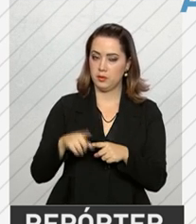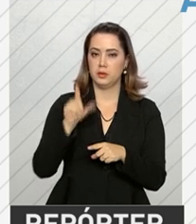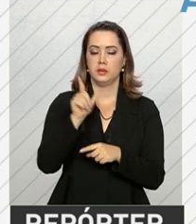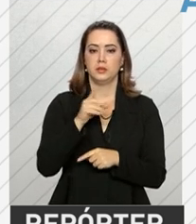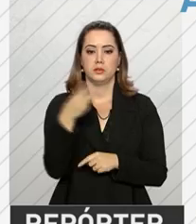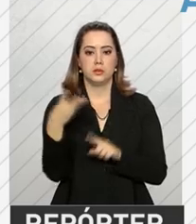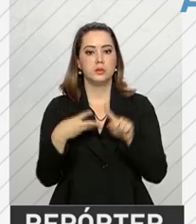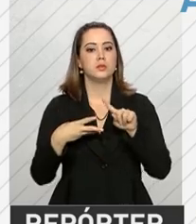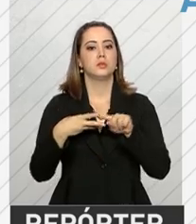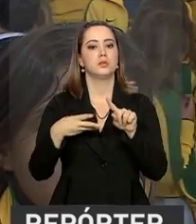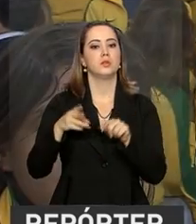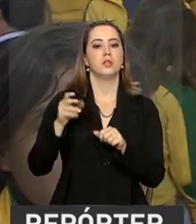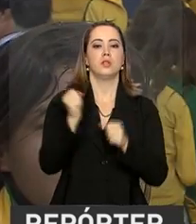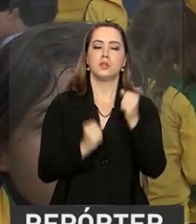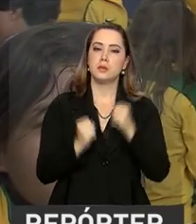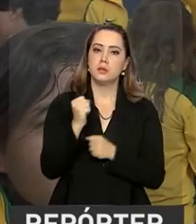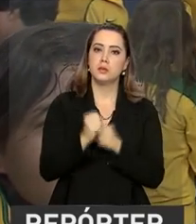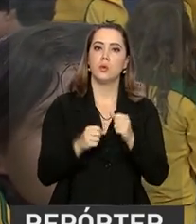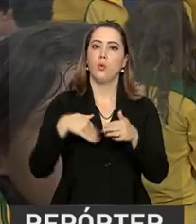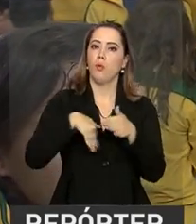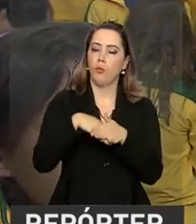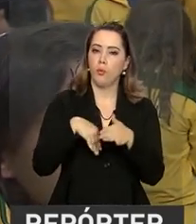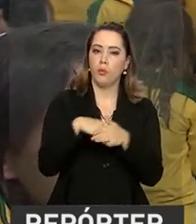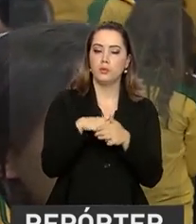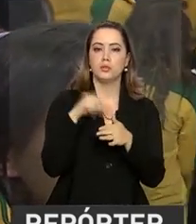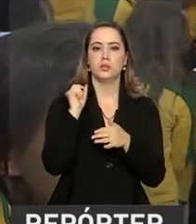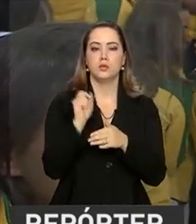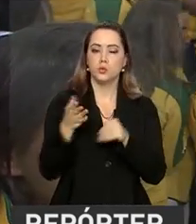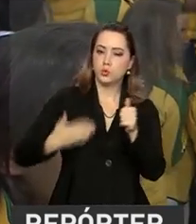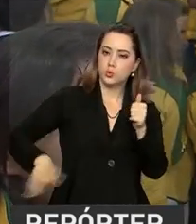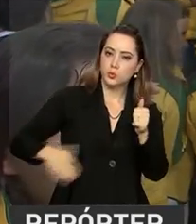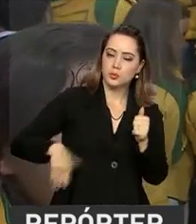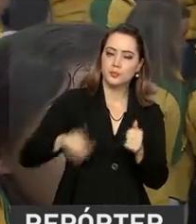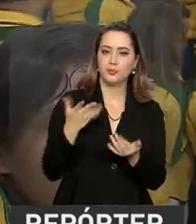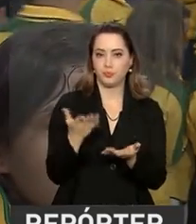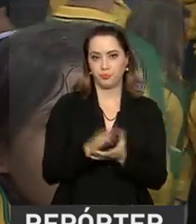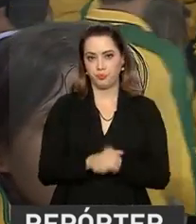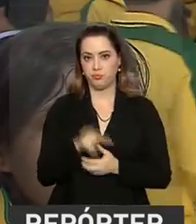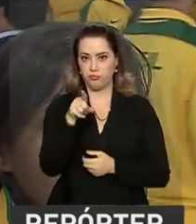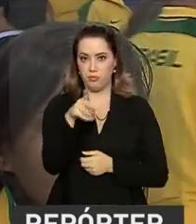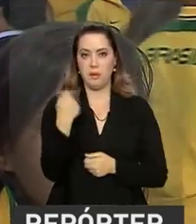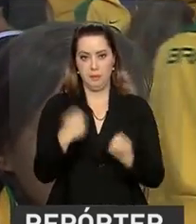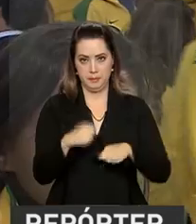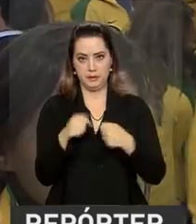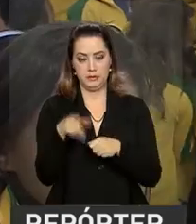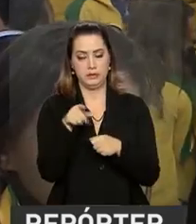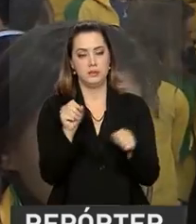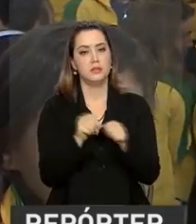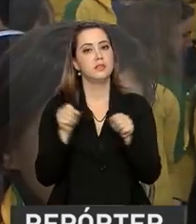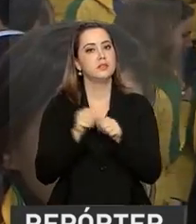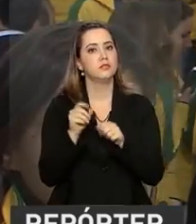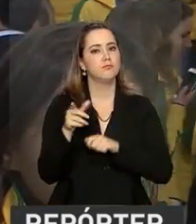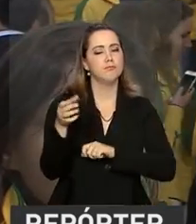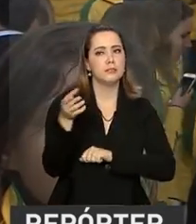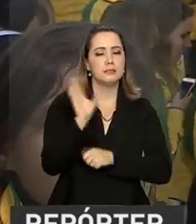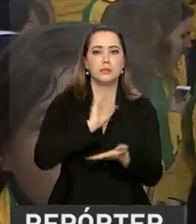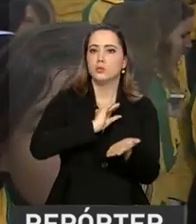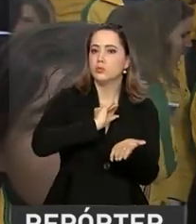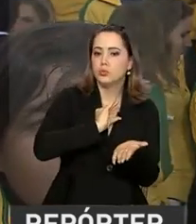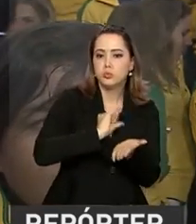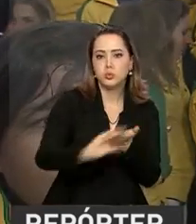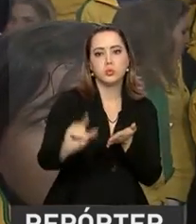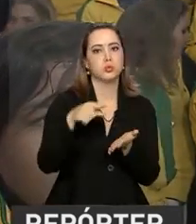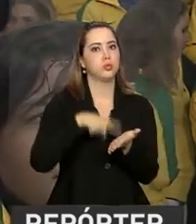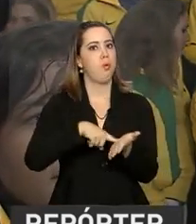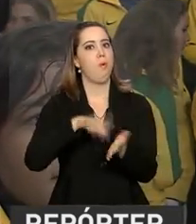e natação. De acordo com o diretor executivo do COB, para alcançar esse feito, o país fez o maior investimento